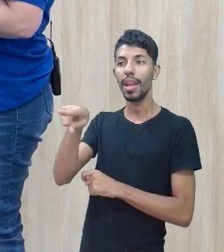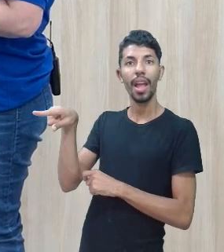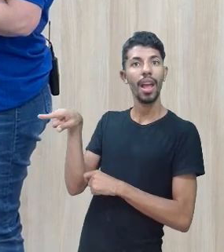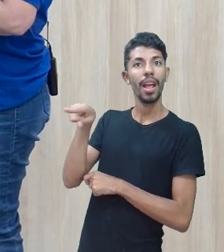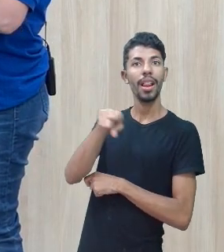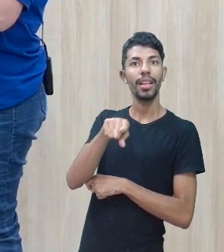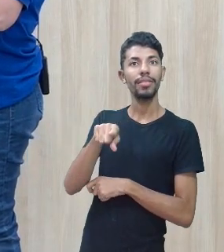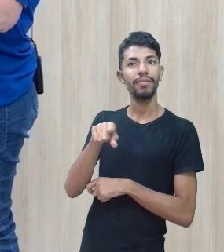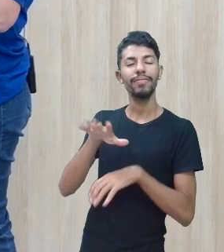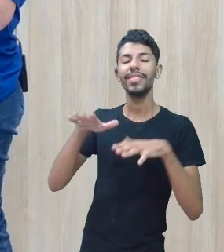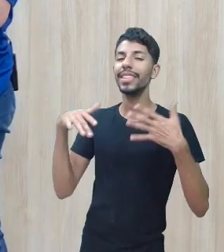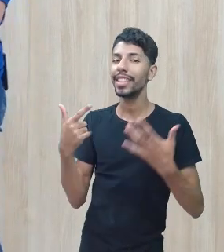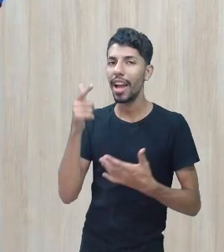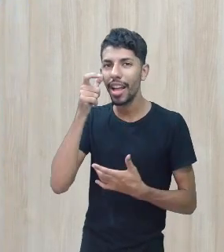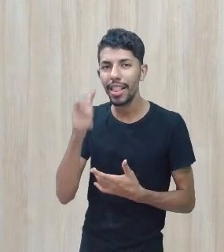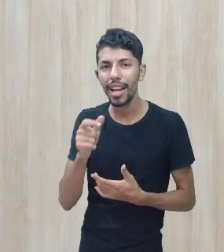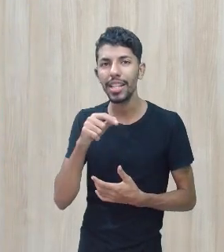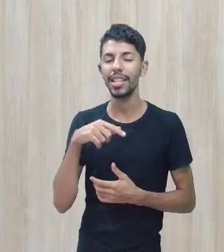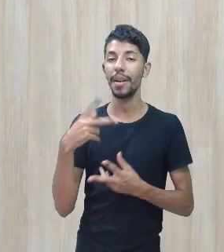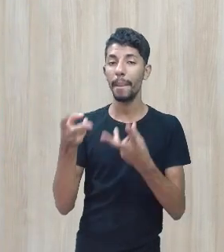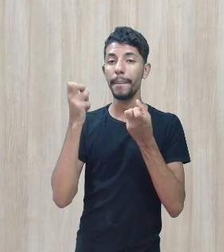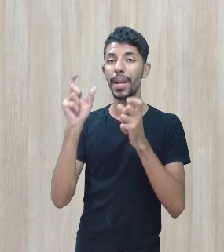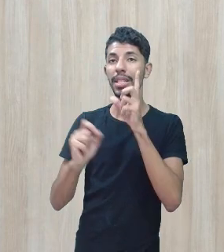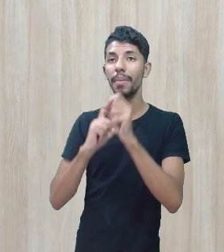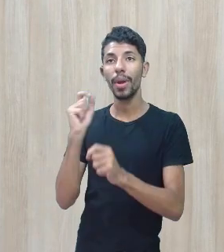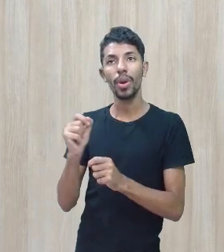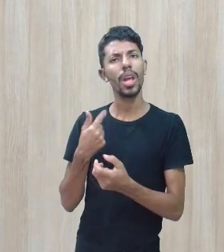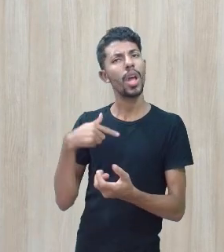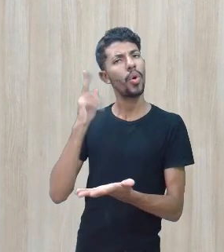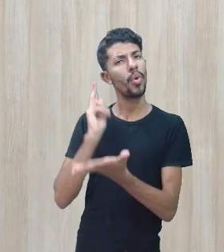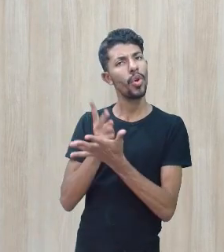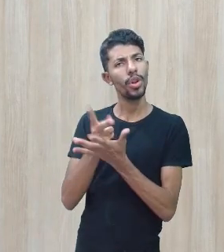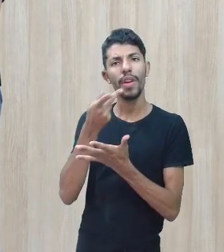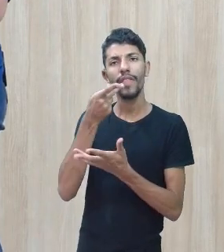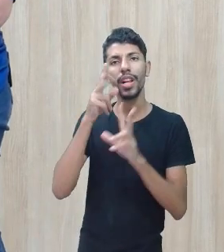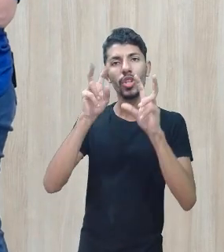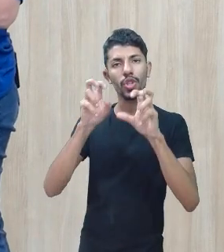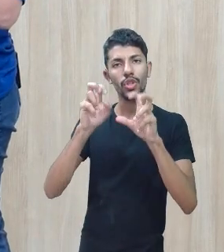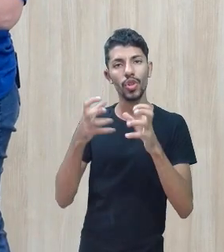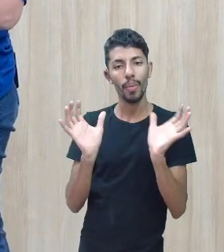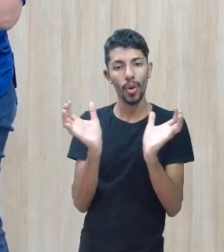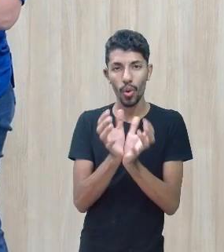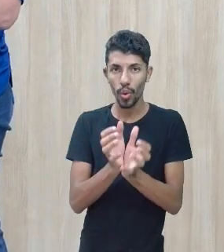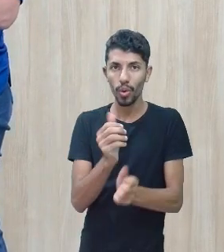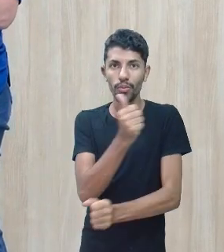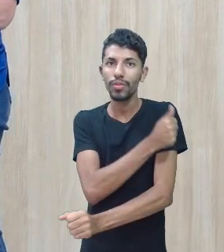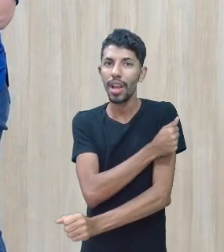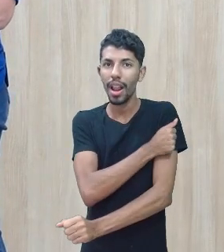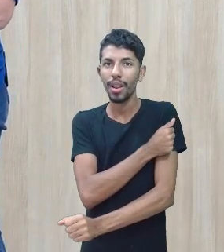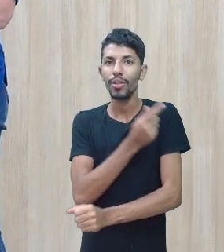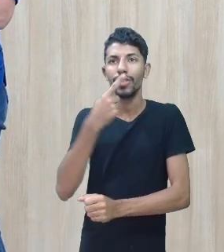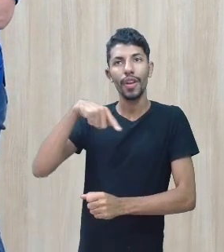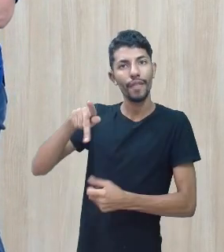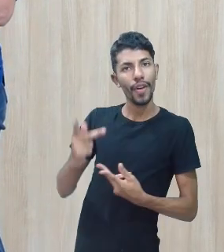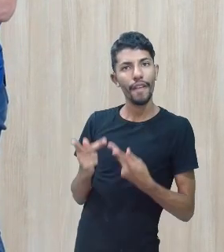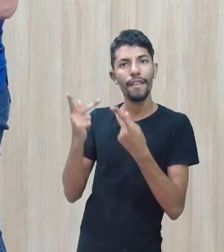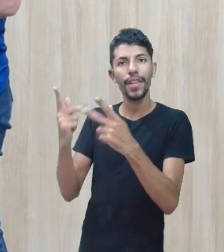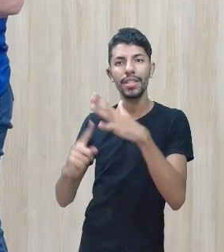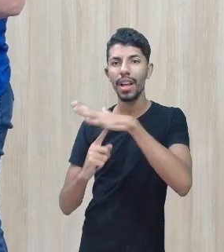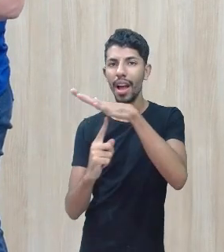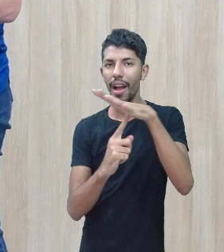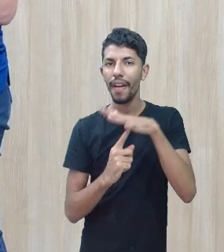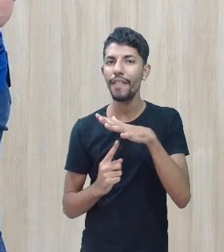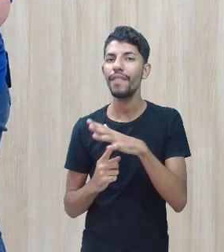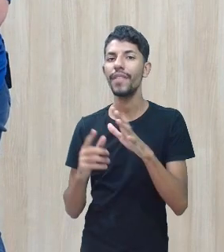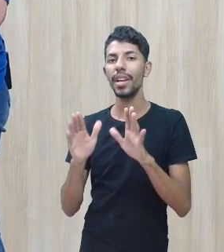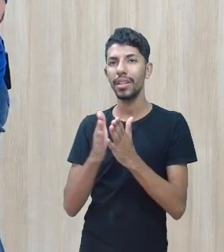interessante perceber que eu continuei falando sobre o grupo de alunos que foram visitar a Bienal no Centro